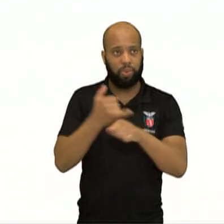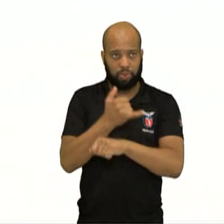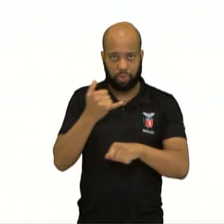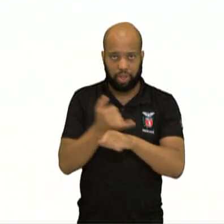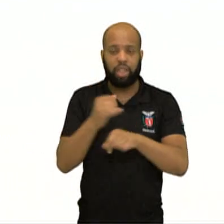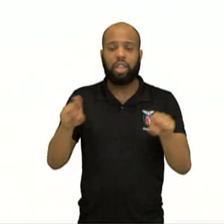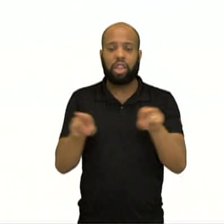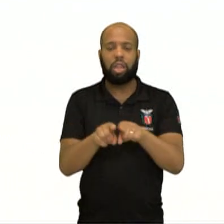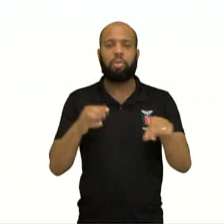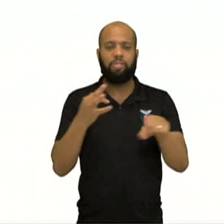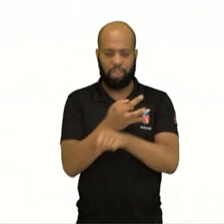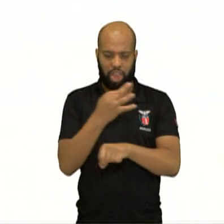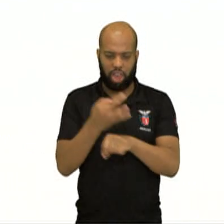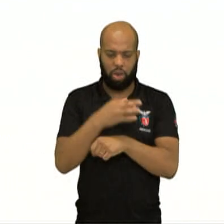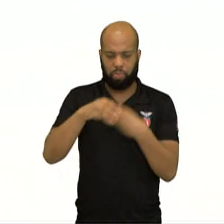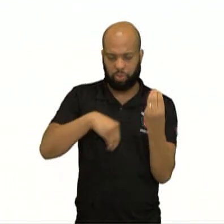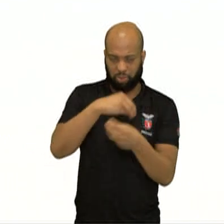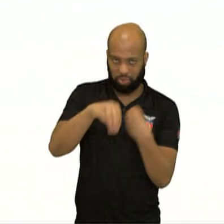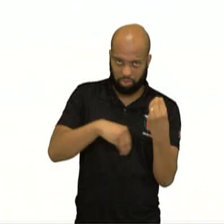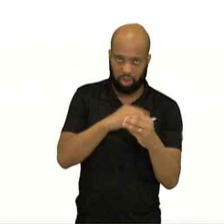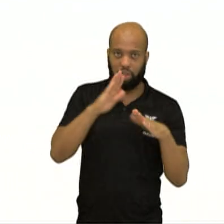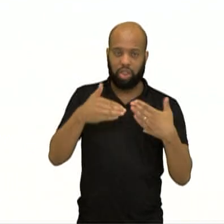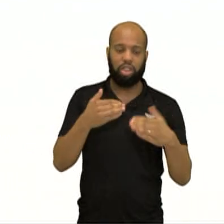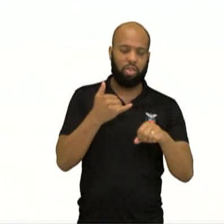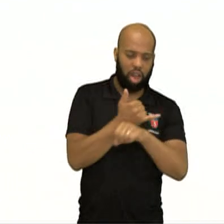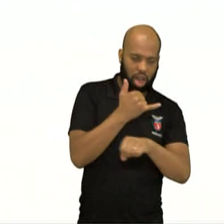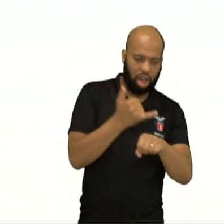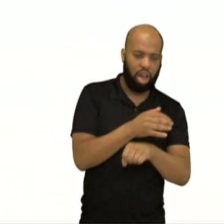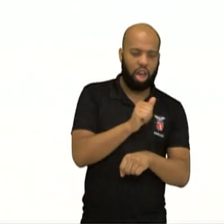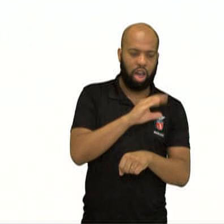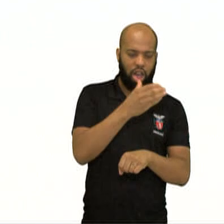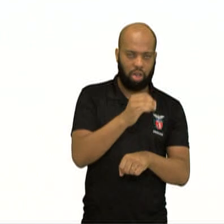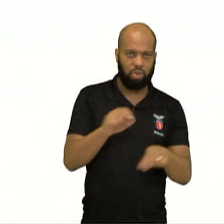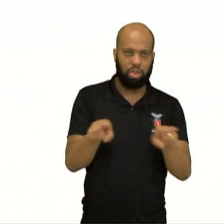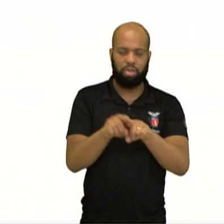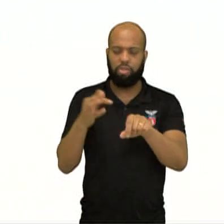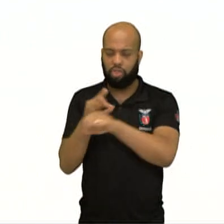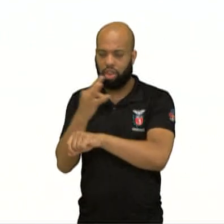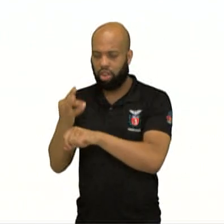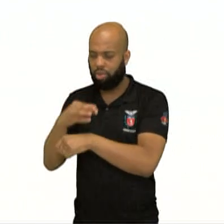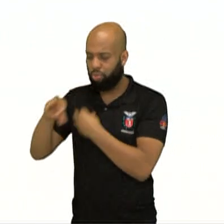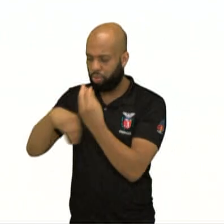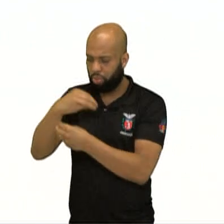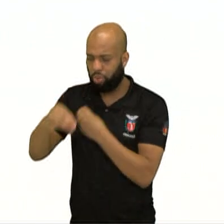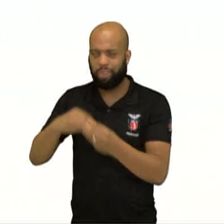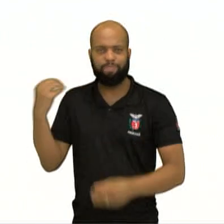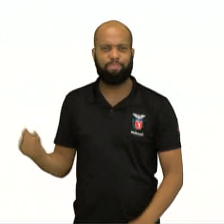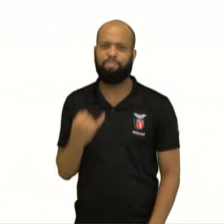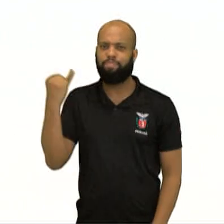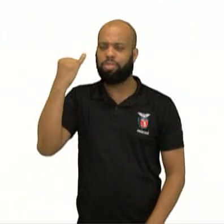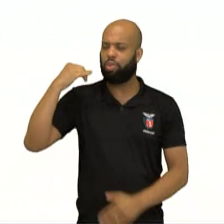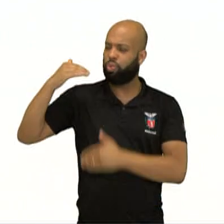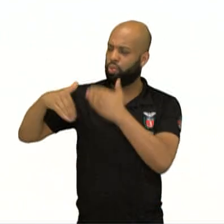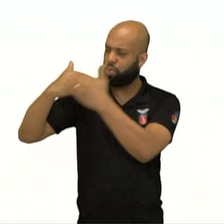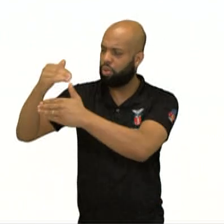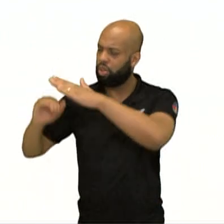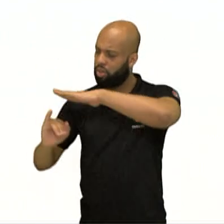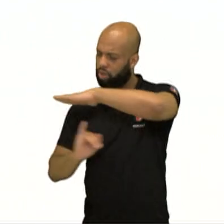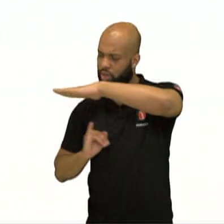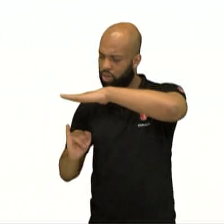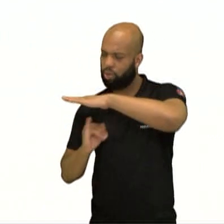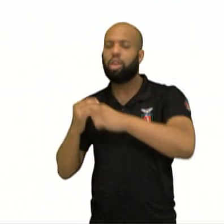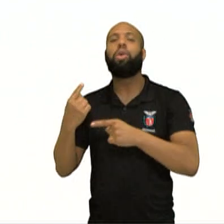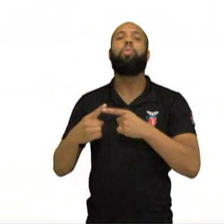ferro fundido. Aço e ferro fundido são essenciais para o desenvolvimento da indústria, porque a partir daí